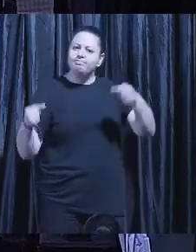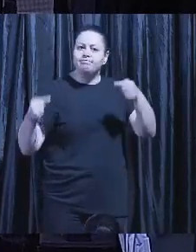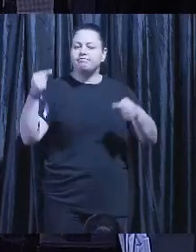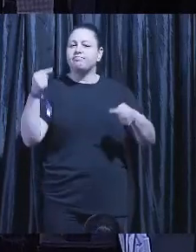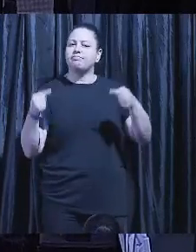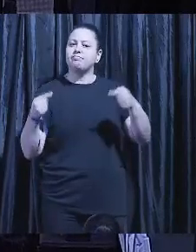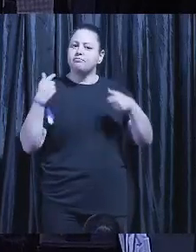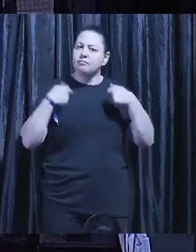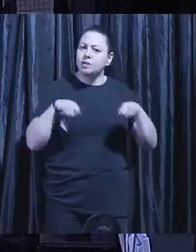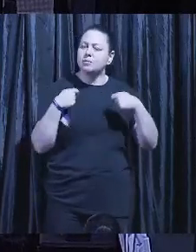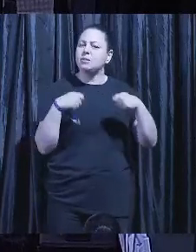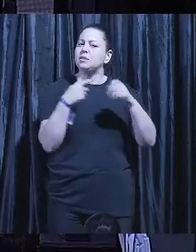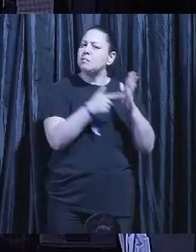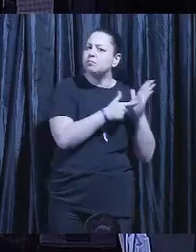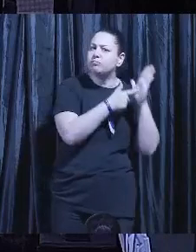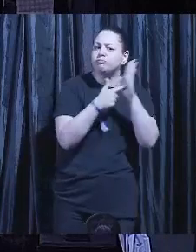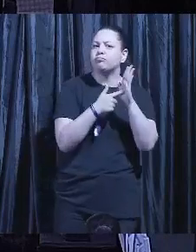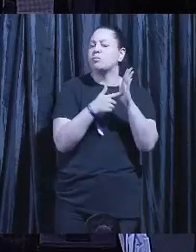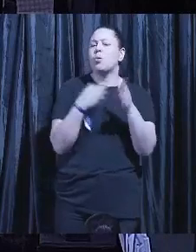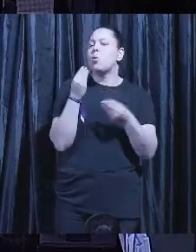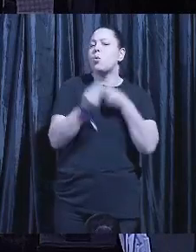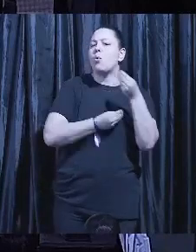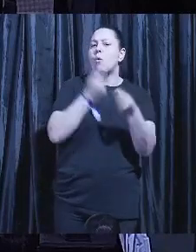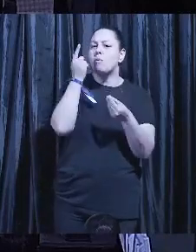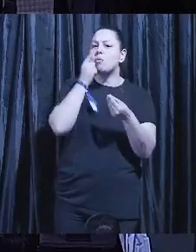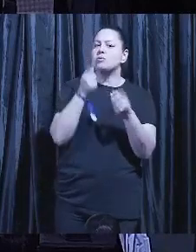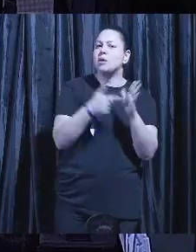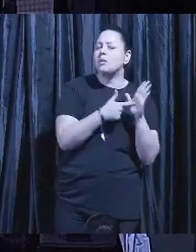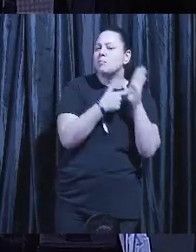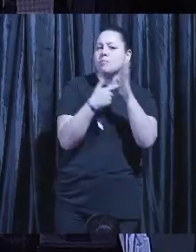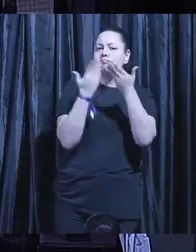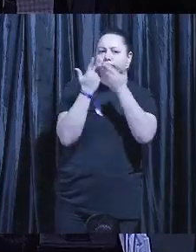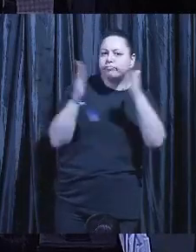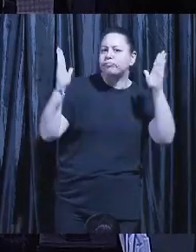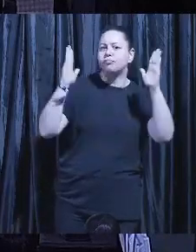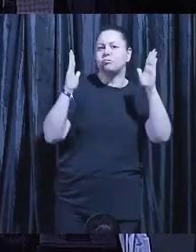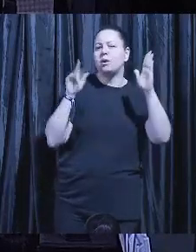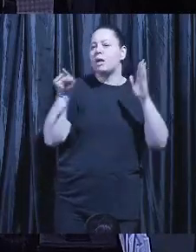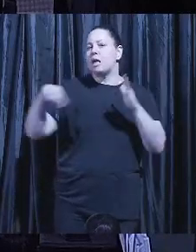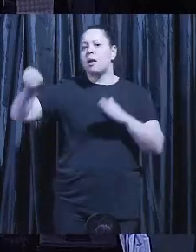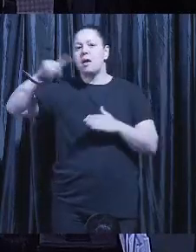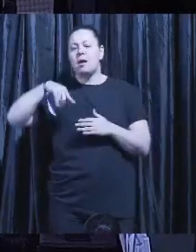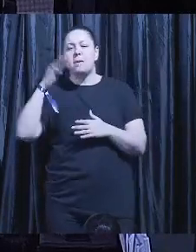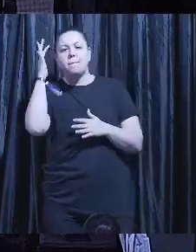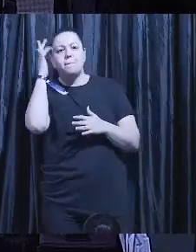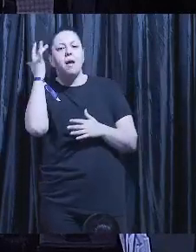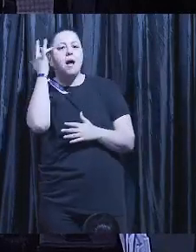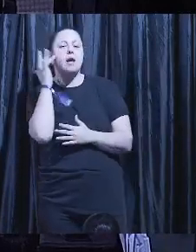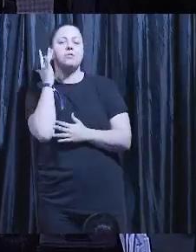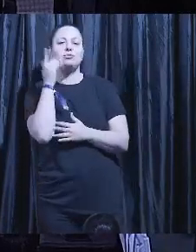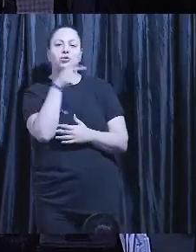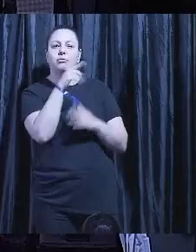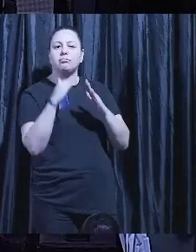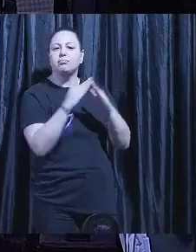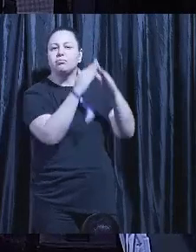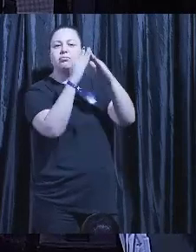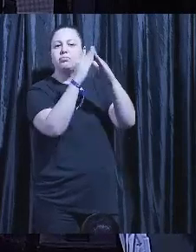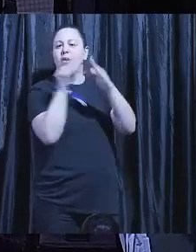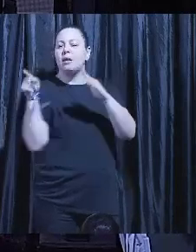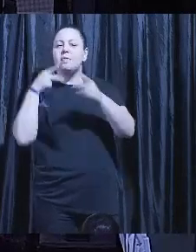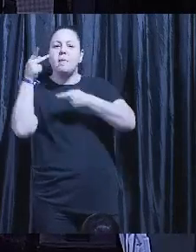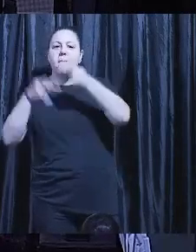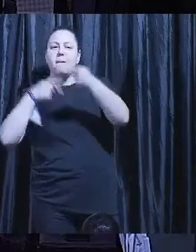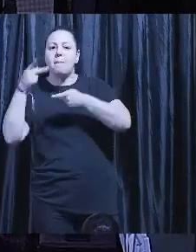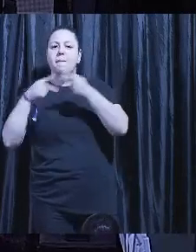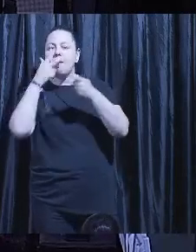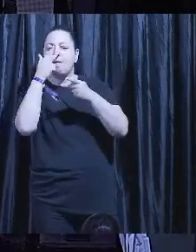desse repertório. Como é que a gente amplia o repertório do que se fala de favela para além do que as pessoas estão dizendo o